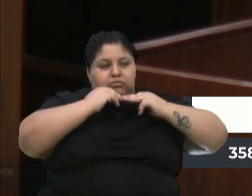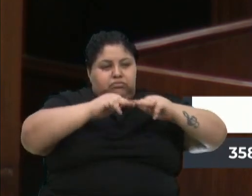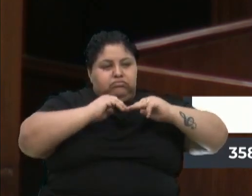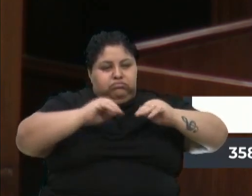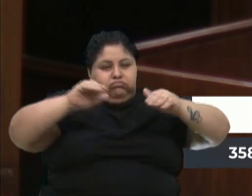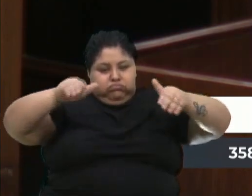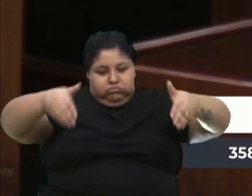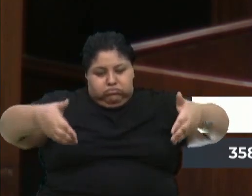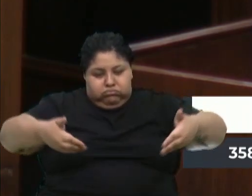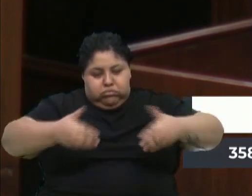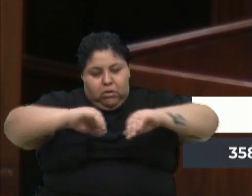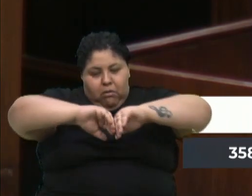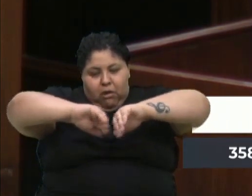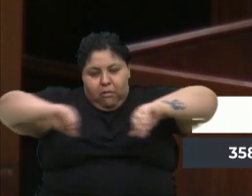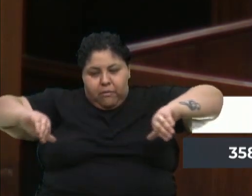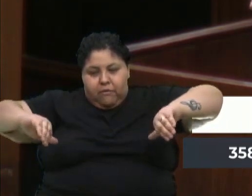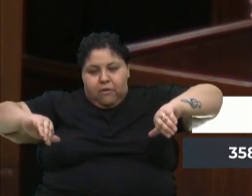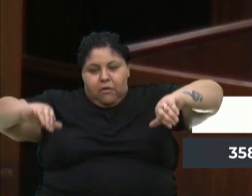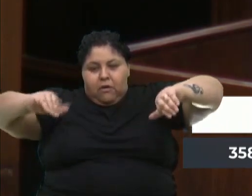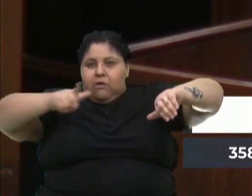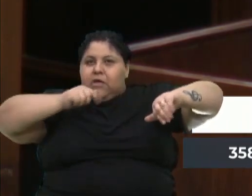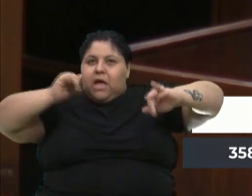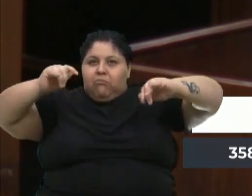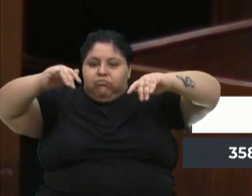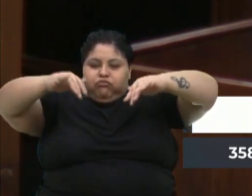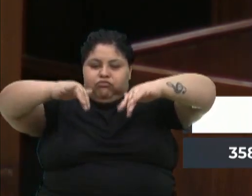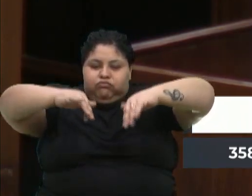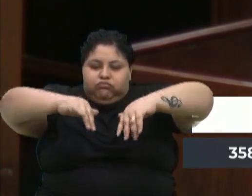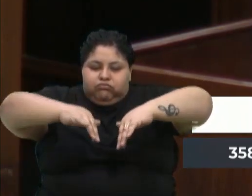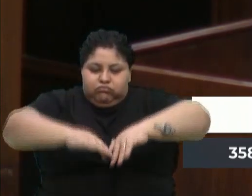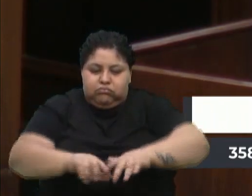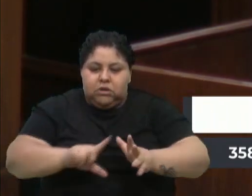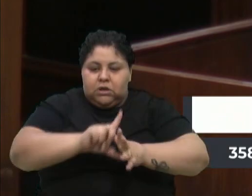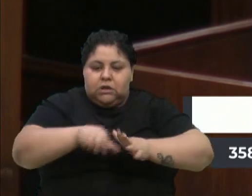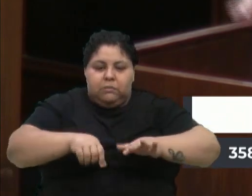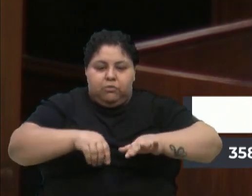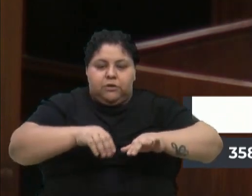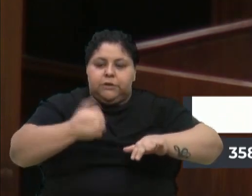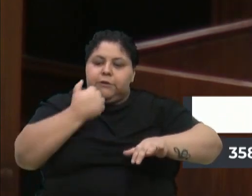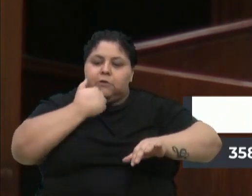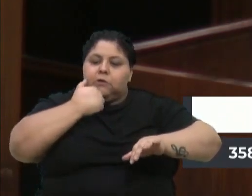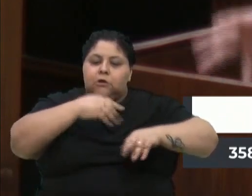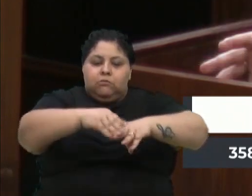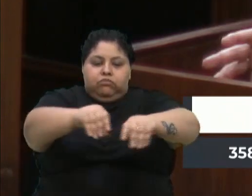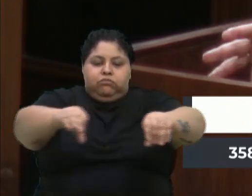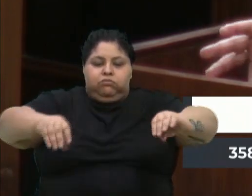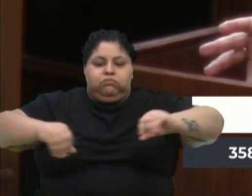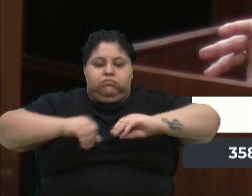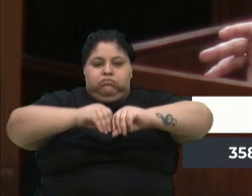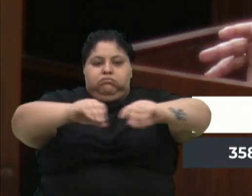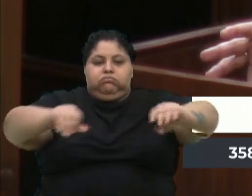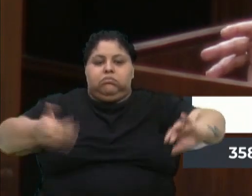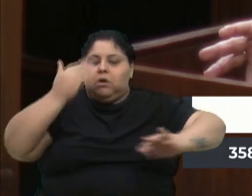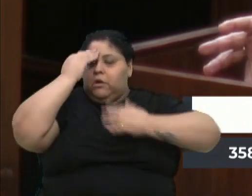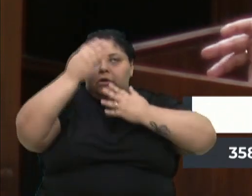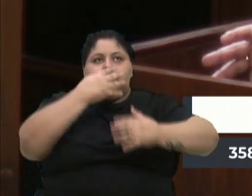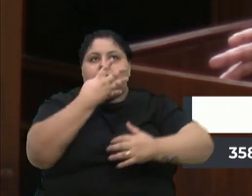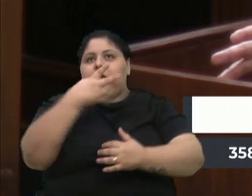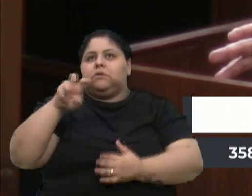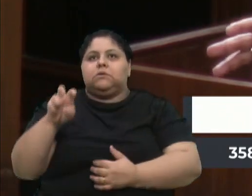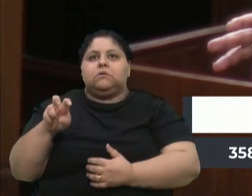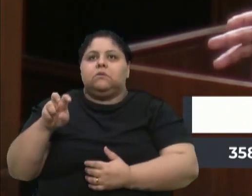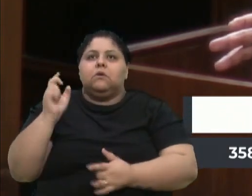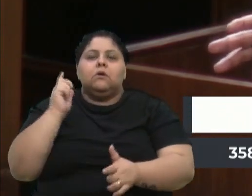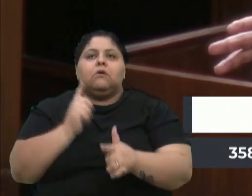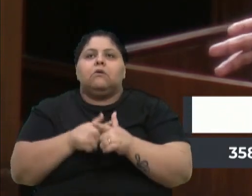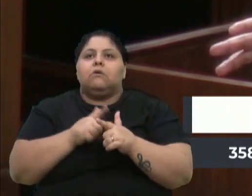escoar a água e colocar um cascalho. Aí eu coloquei, muito obrigado, agradecendo, nossa, já desceu 4 ou 5. Mas por que em vez